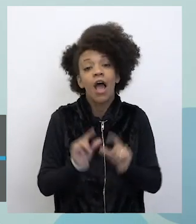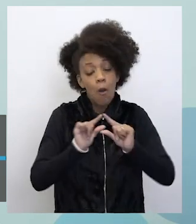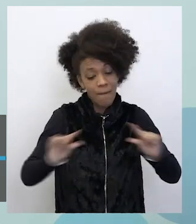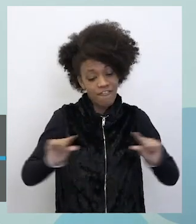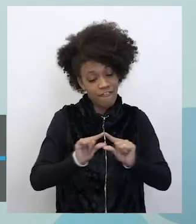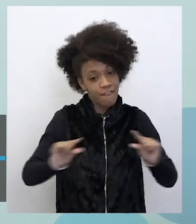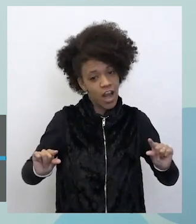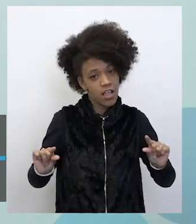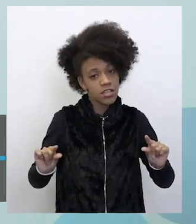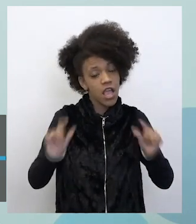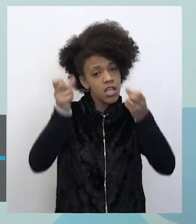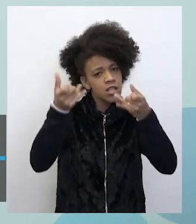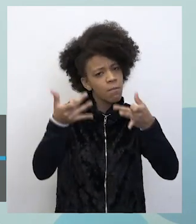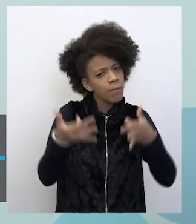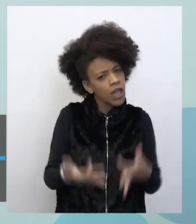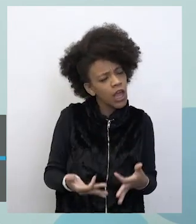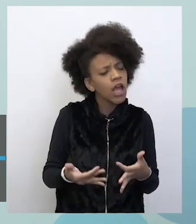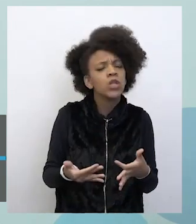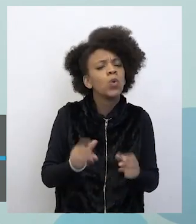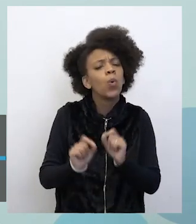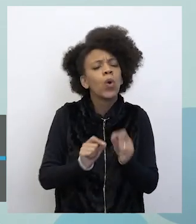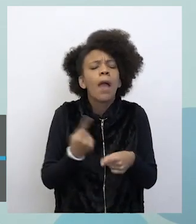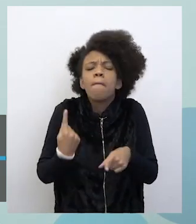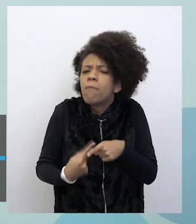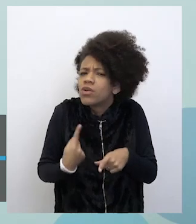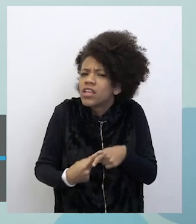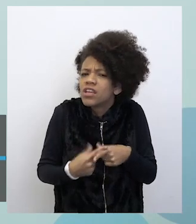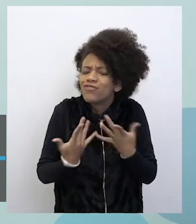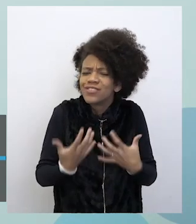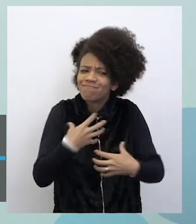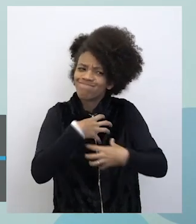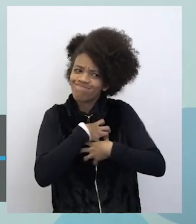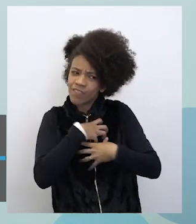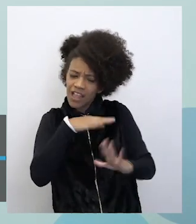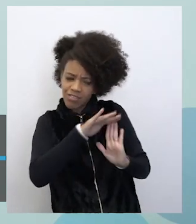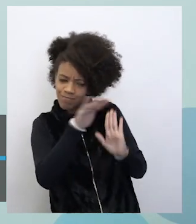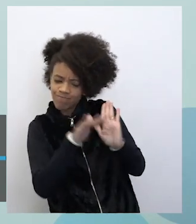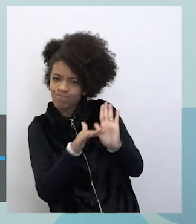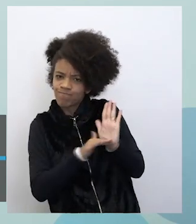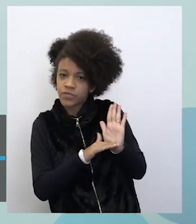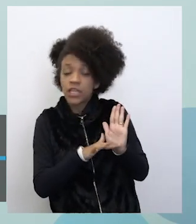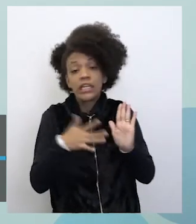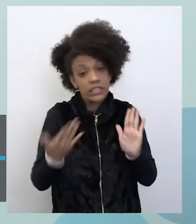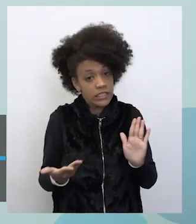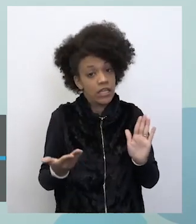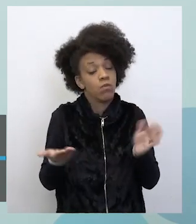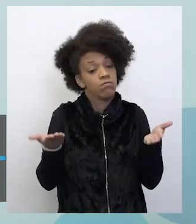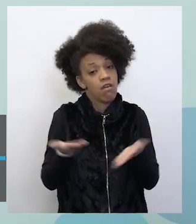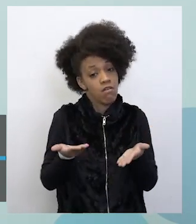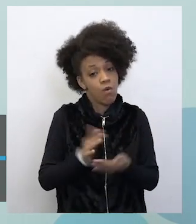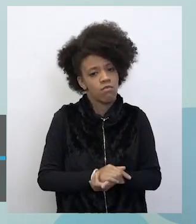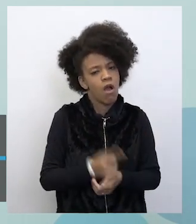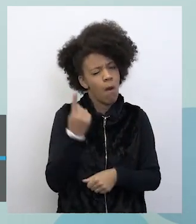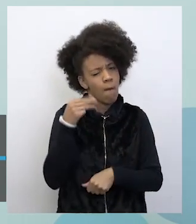frase descrevendo e justificando por que você se colocou neste degrau. Então, neste momento, a gente vai ter